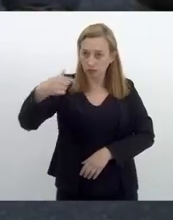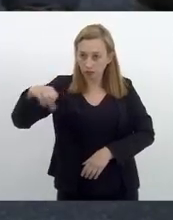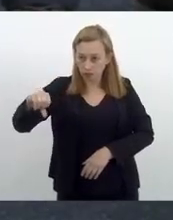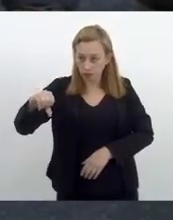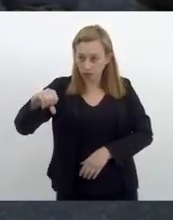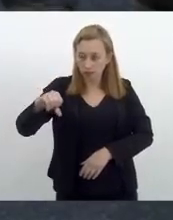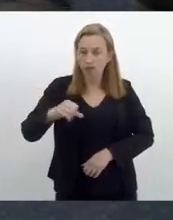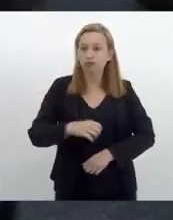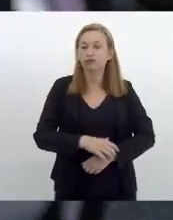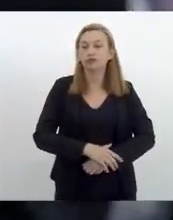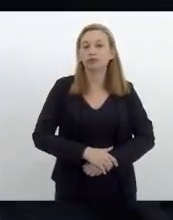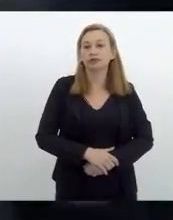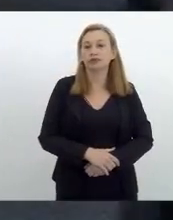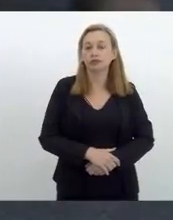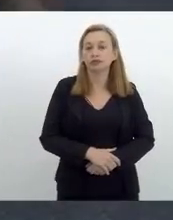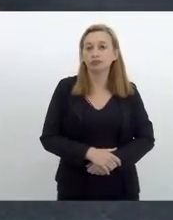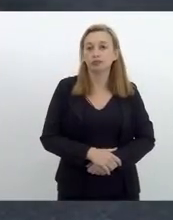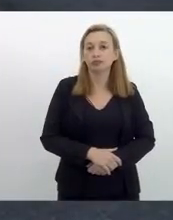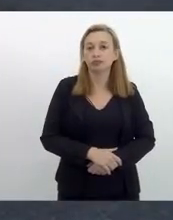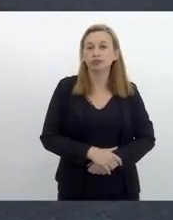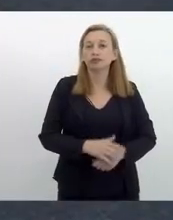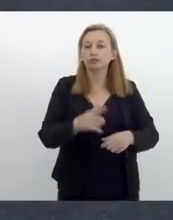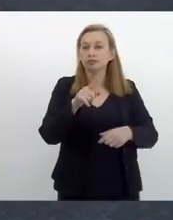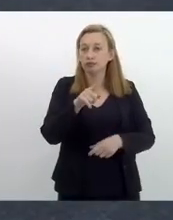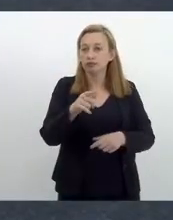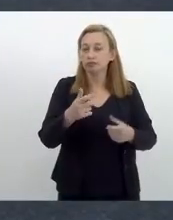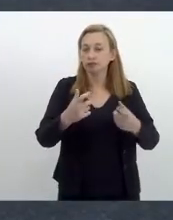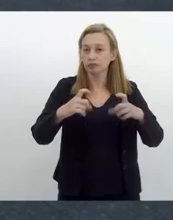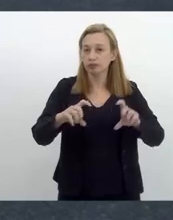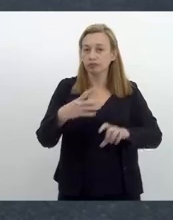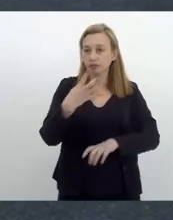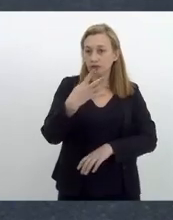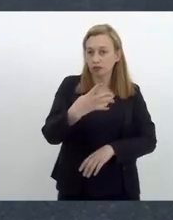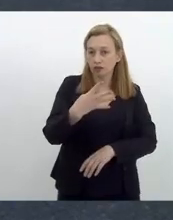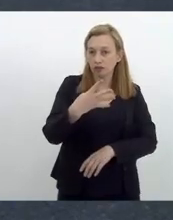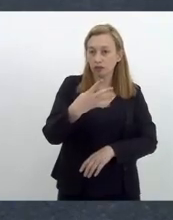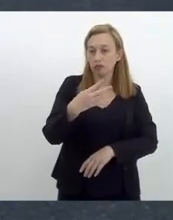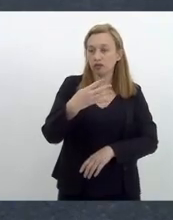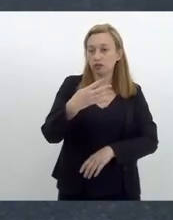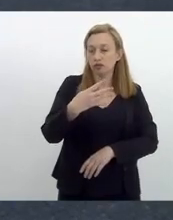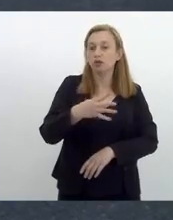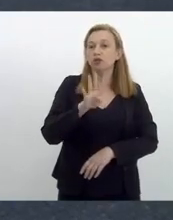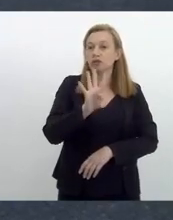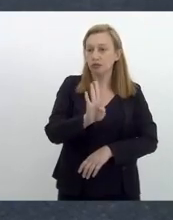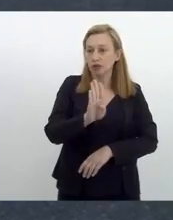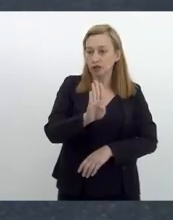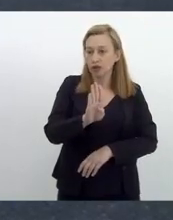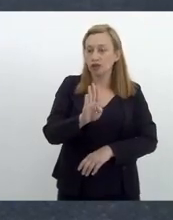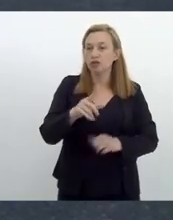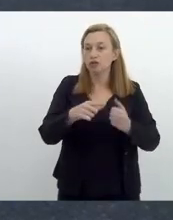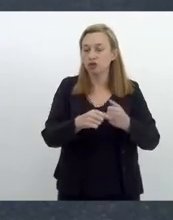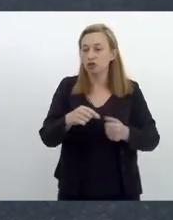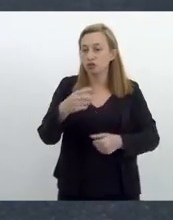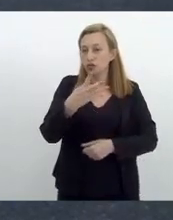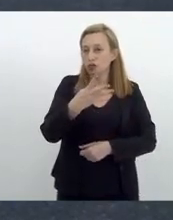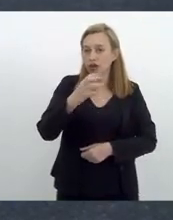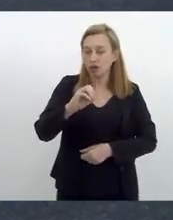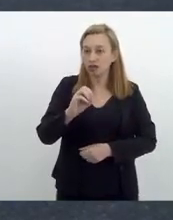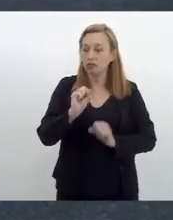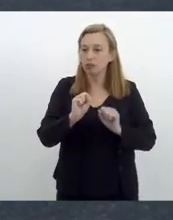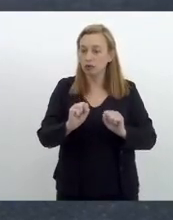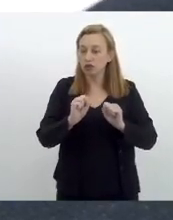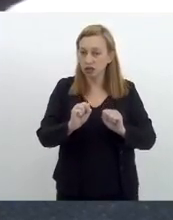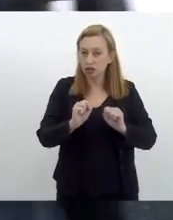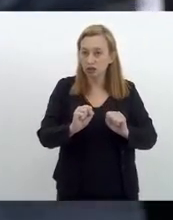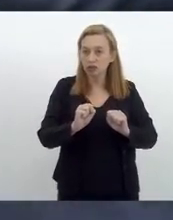e seu parágrafo 4º B do artigo 40 poderão ser